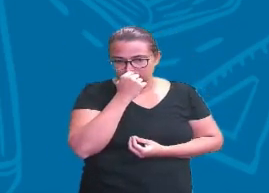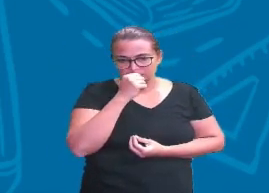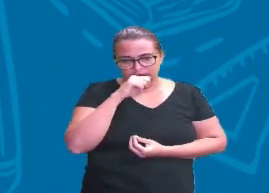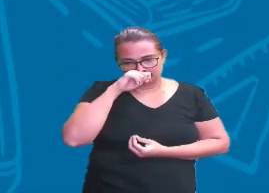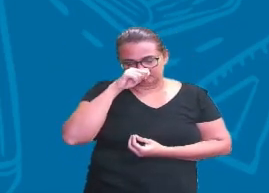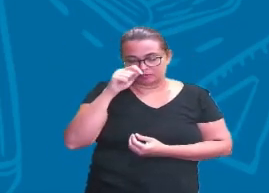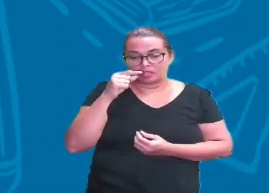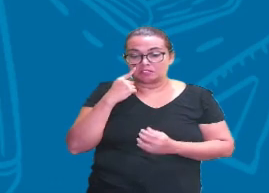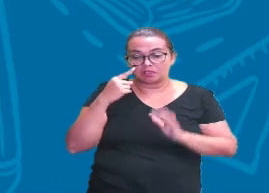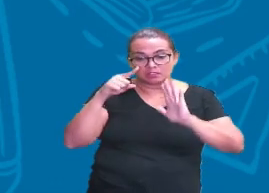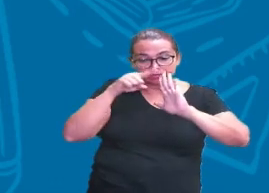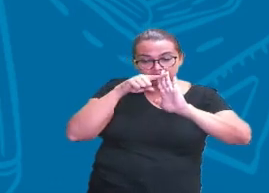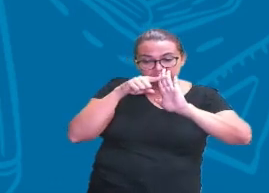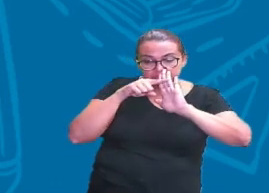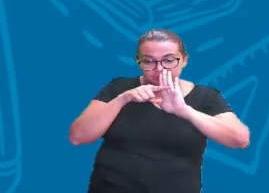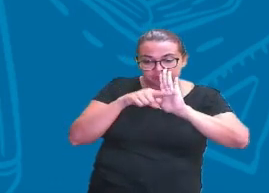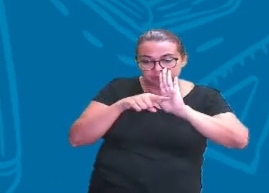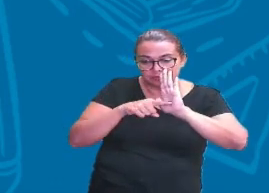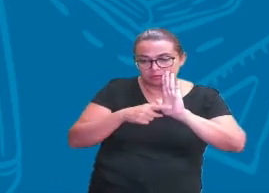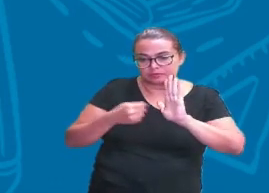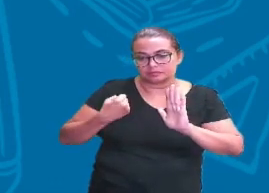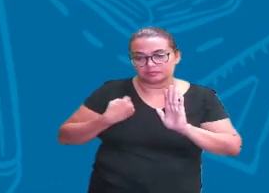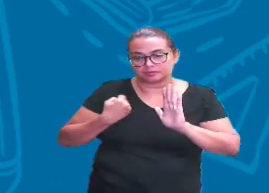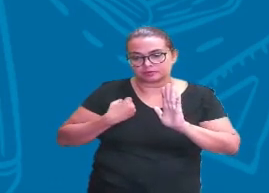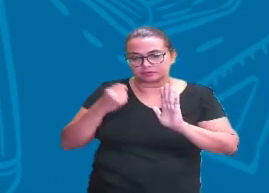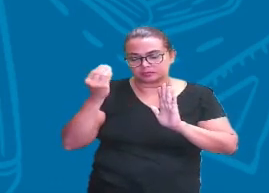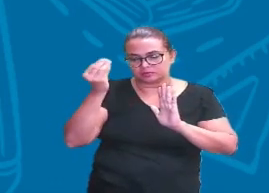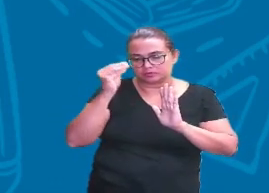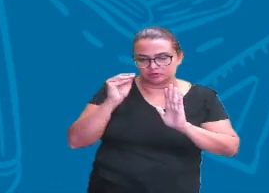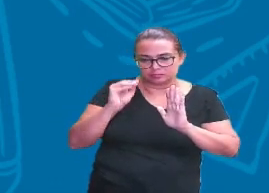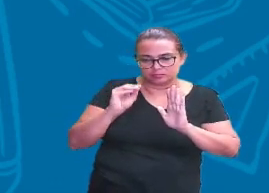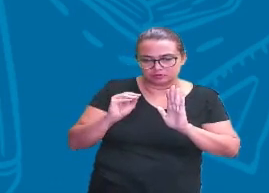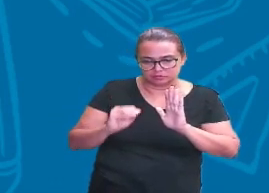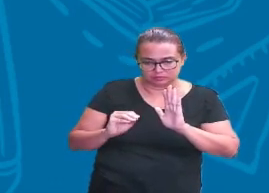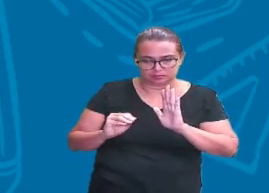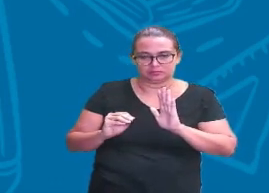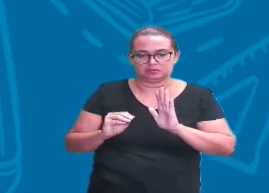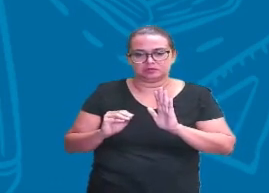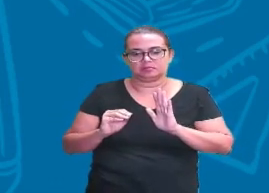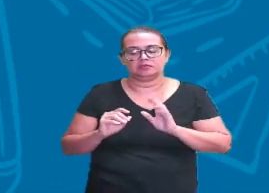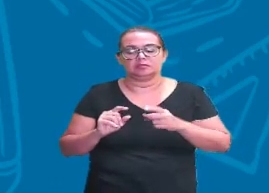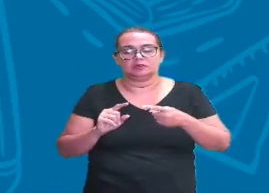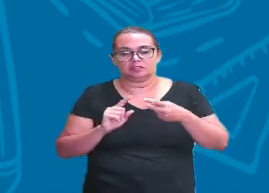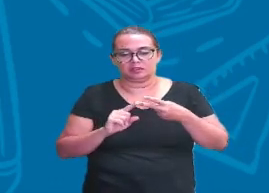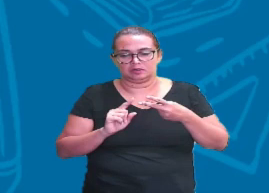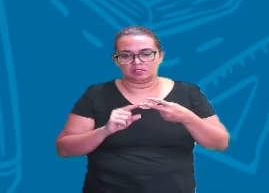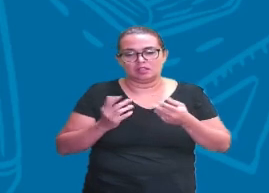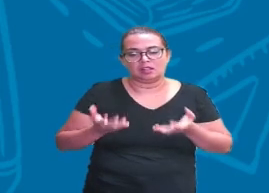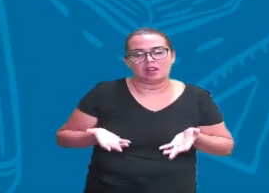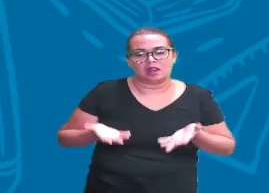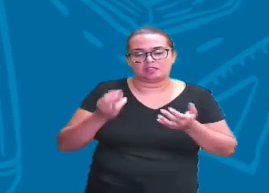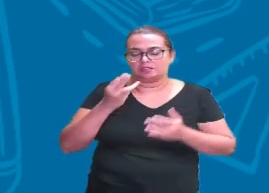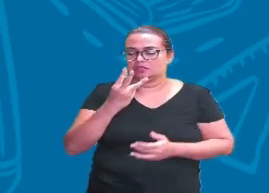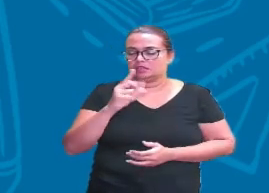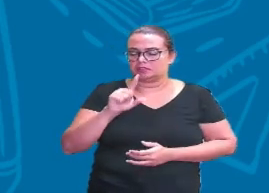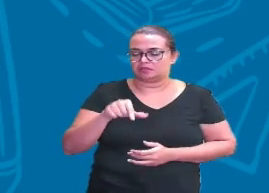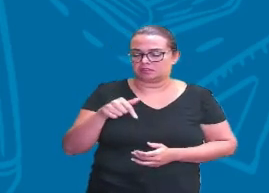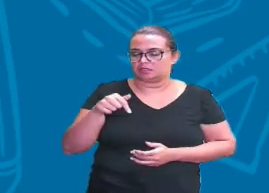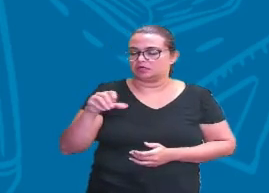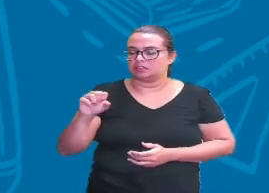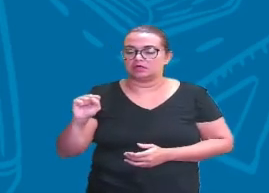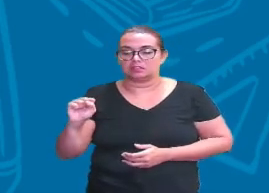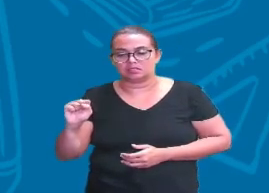já é de 3,78. Olha, significa que você está mais leve, tá? Daqui a pouco a gente vai definir